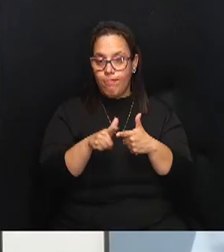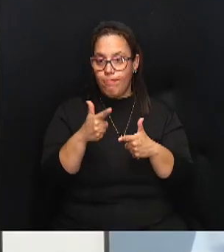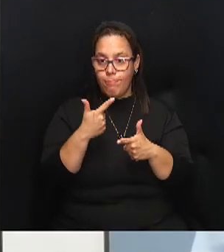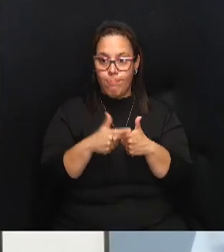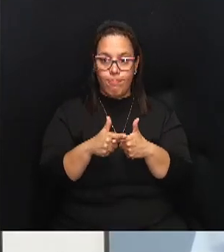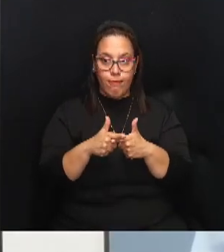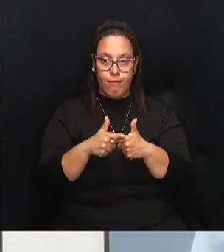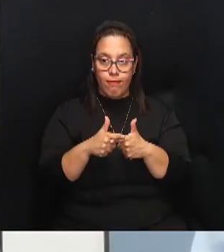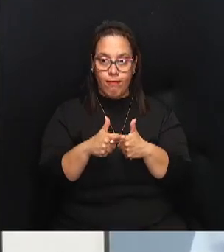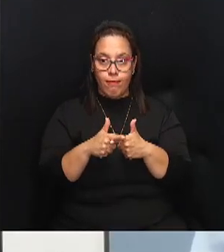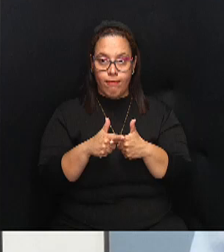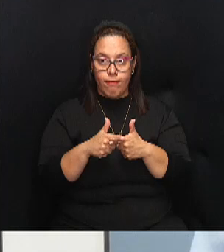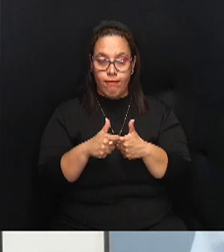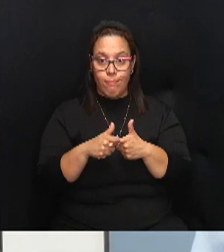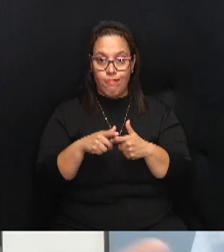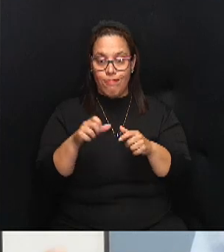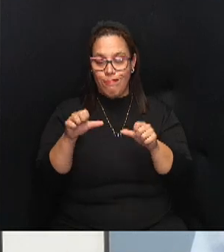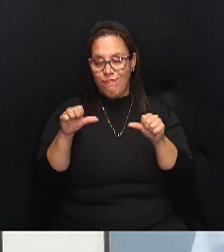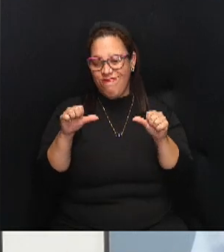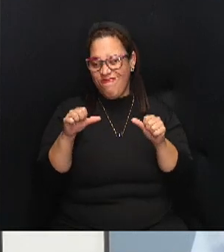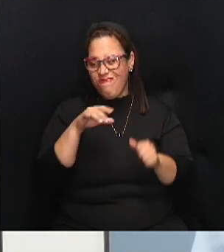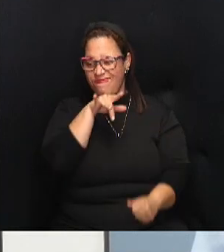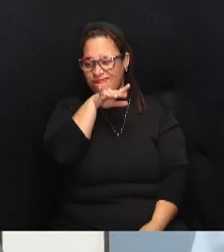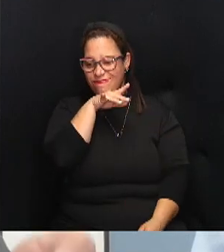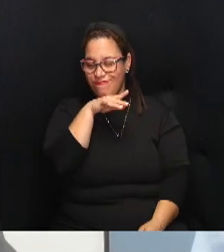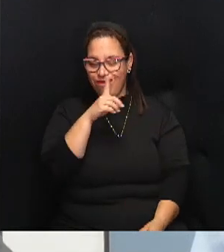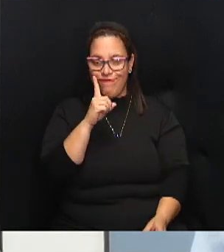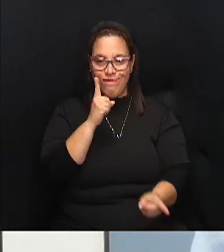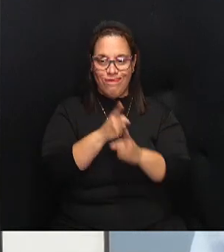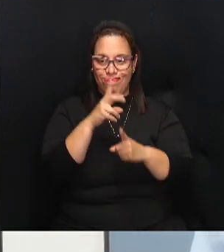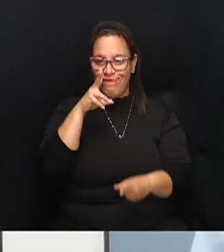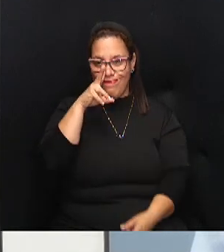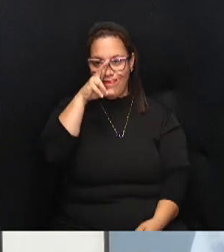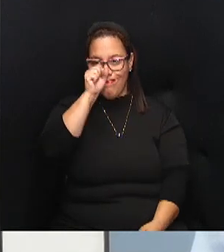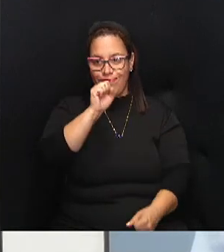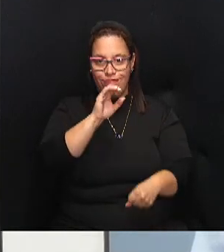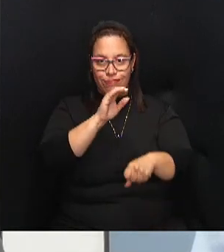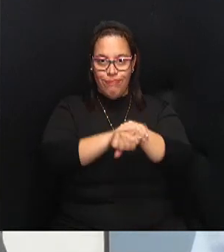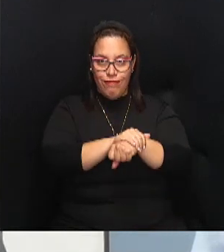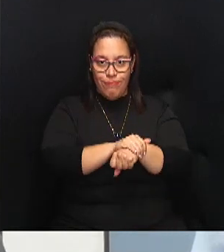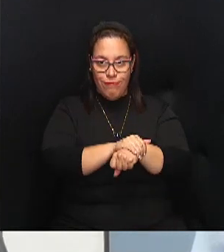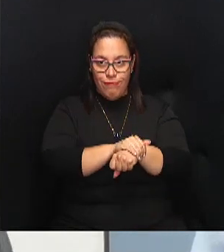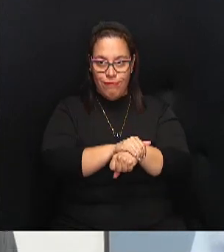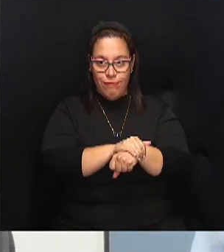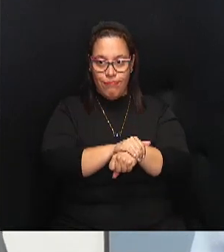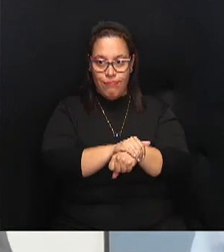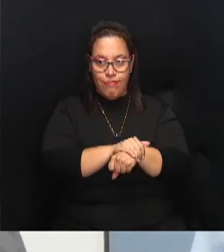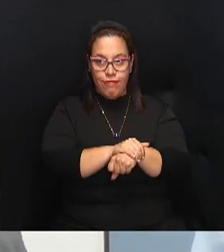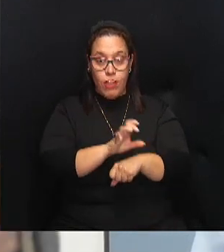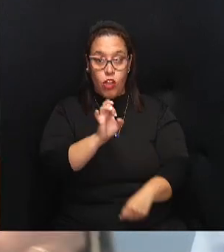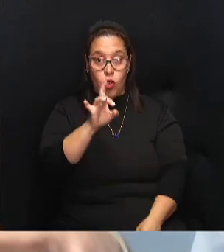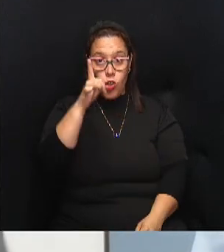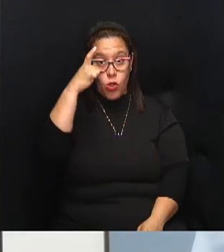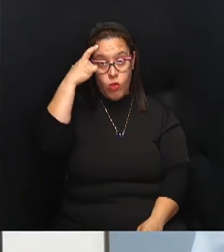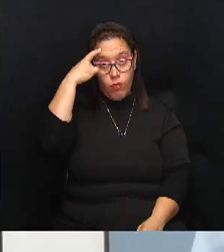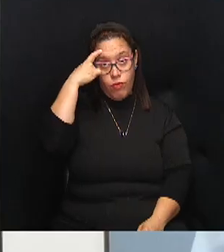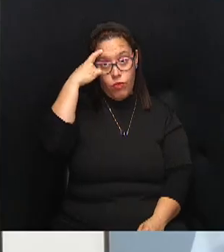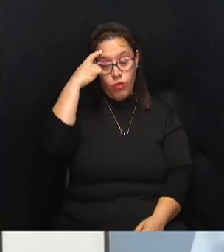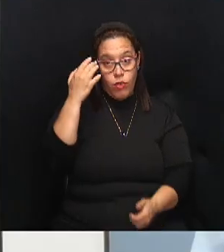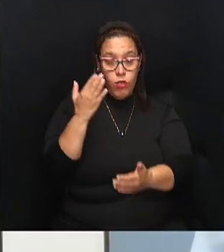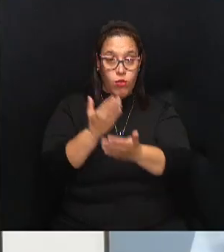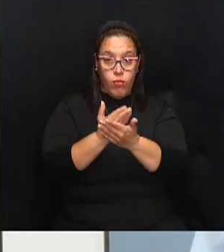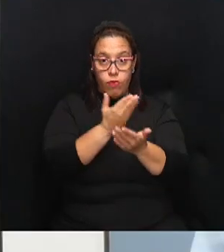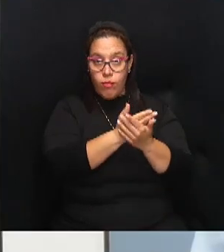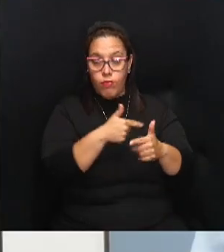ele está fazendo coisa errada, ele não encontra a força de segurança, muitas vezes, ali que só pensa nesse estudo,